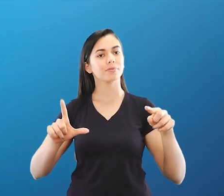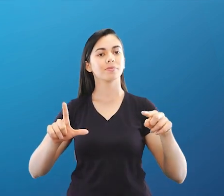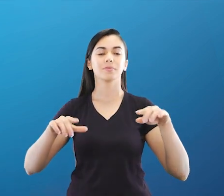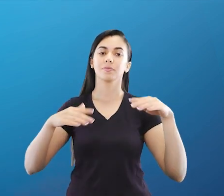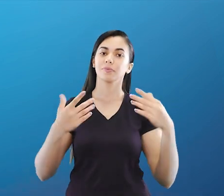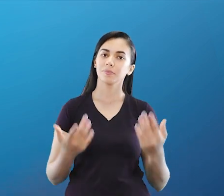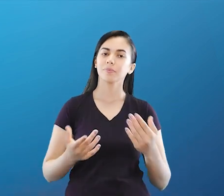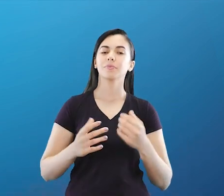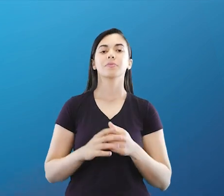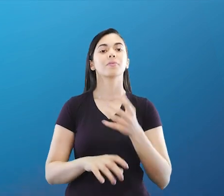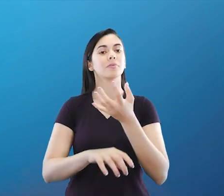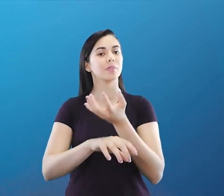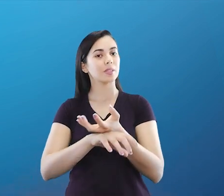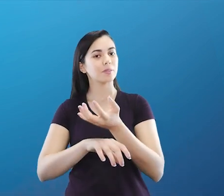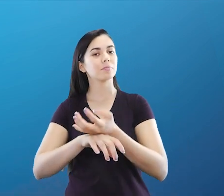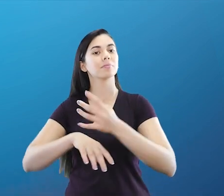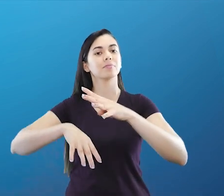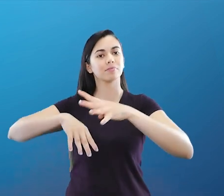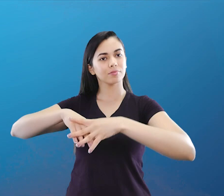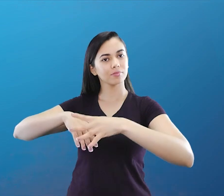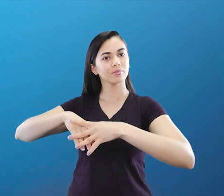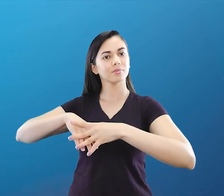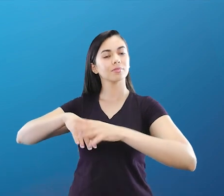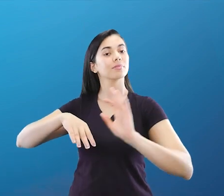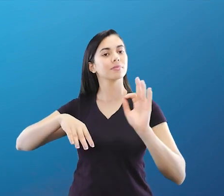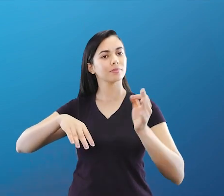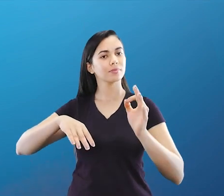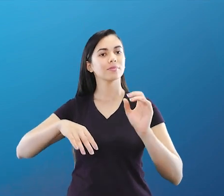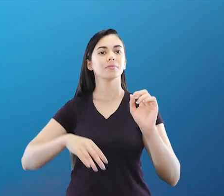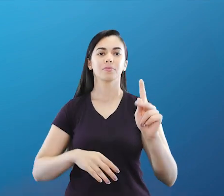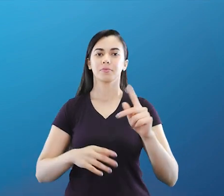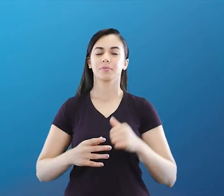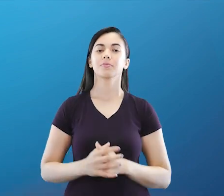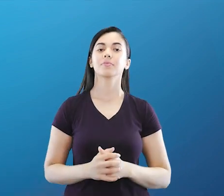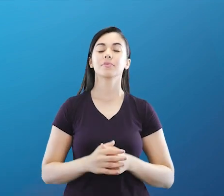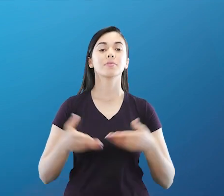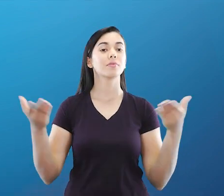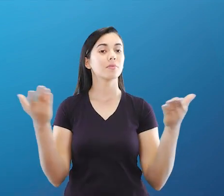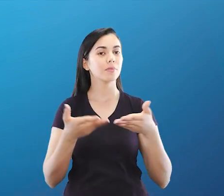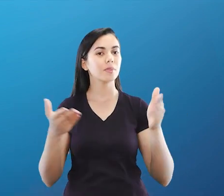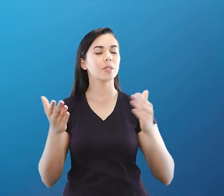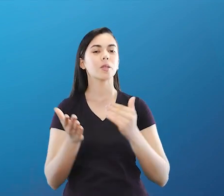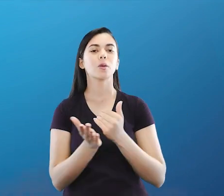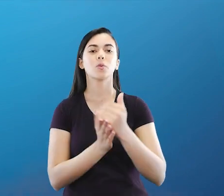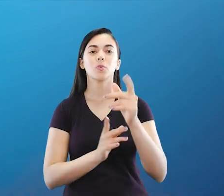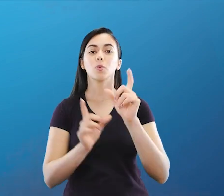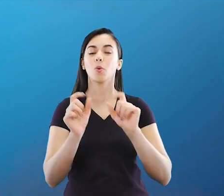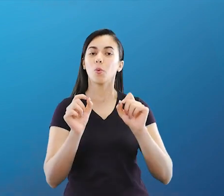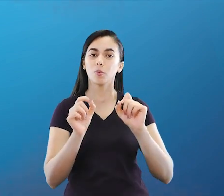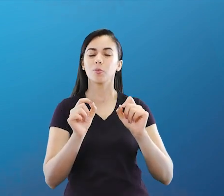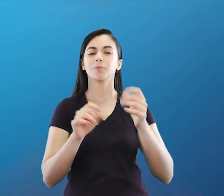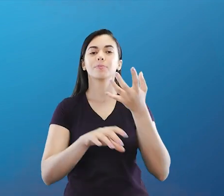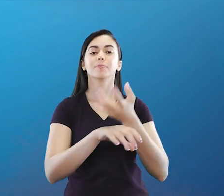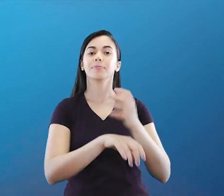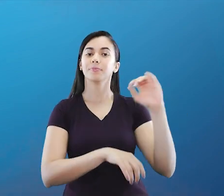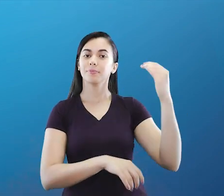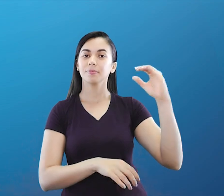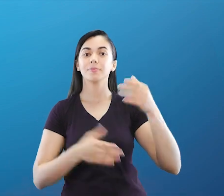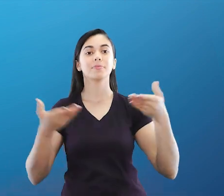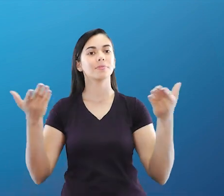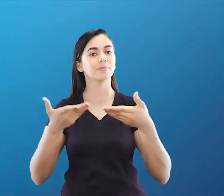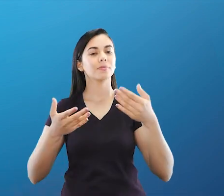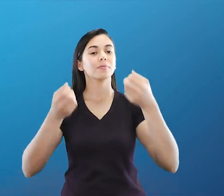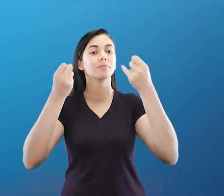isso é da disciplina de matemática, tá bom? A gente vai entrar um pouquinho na área de ciências para